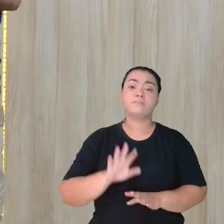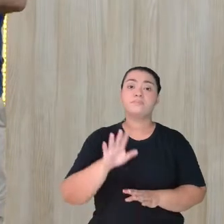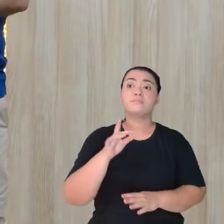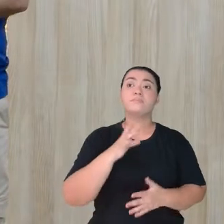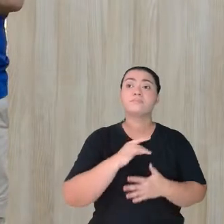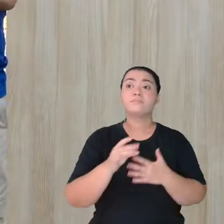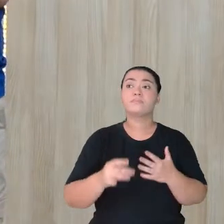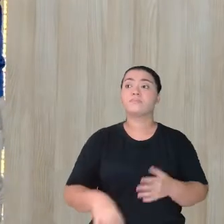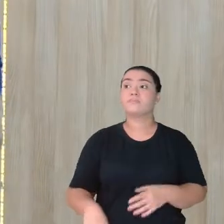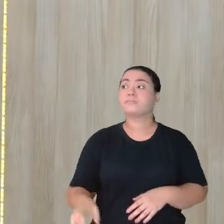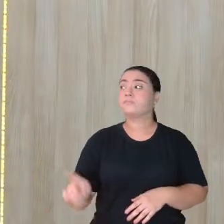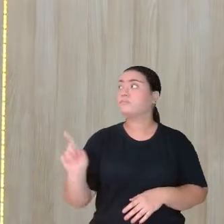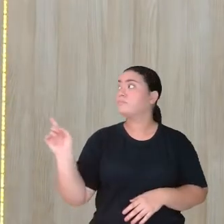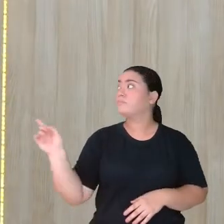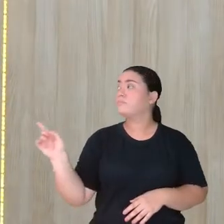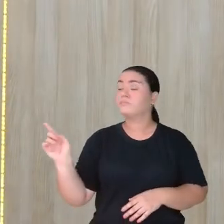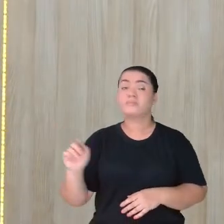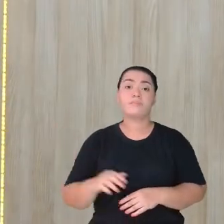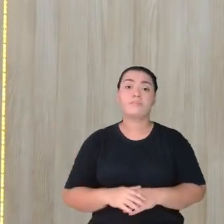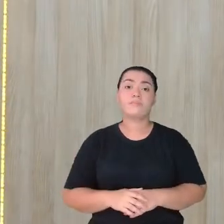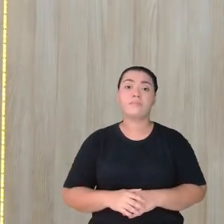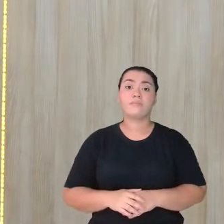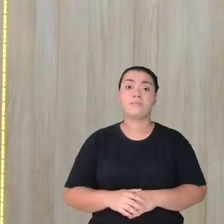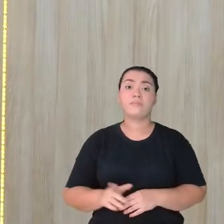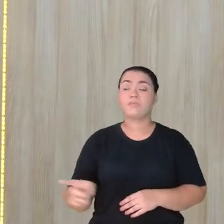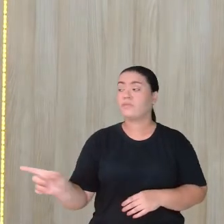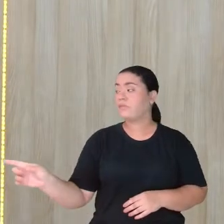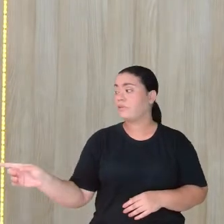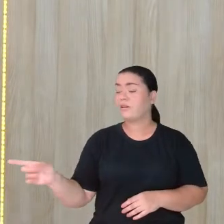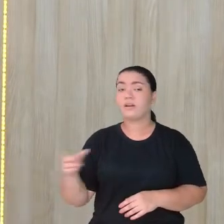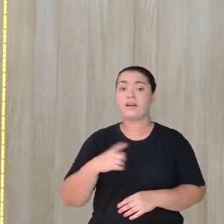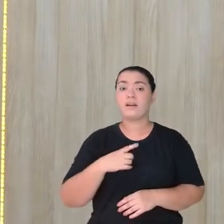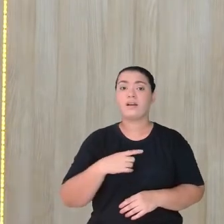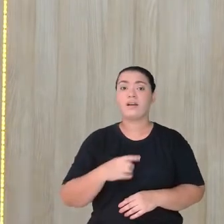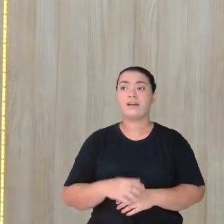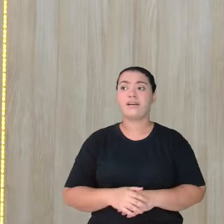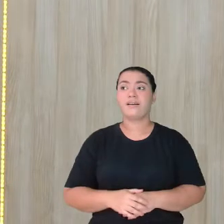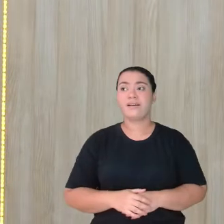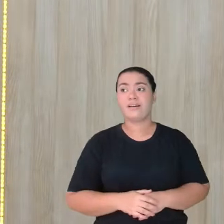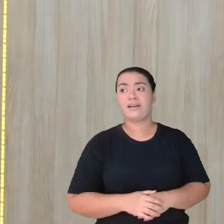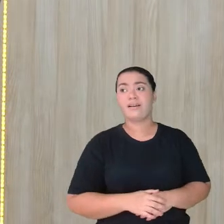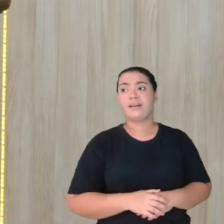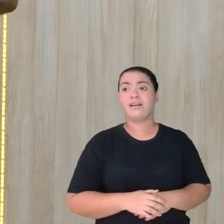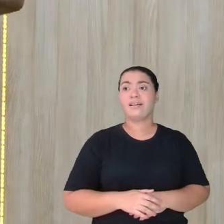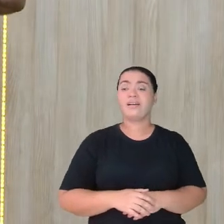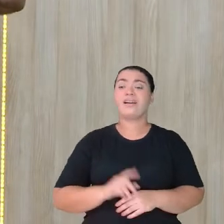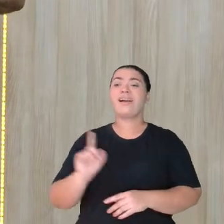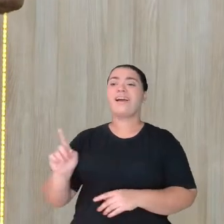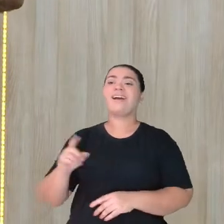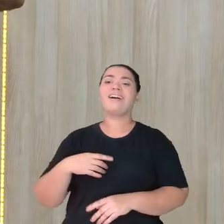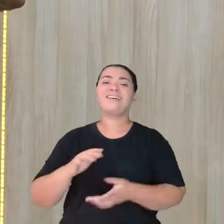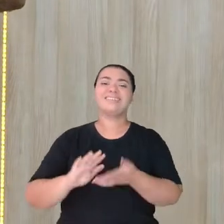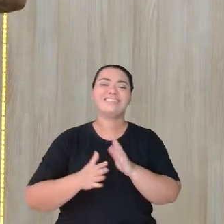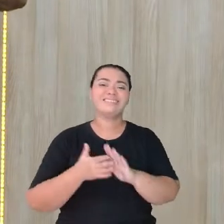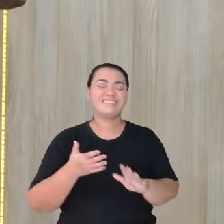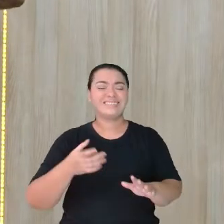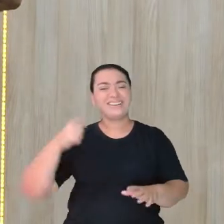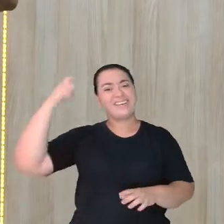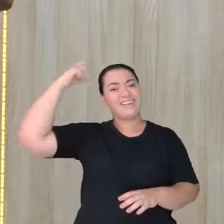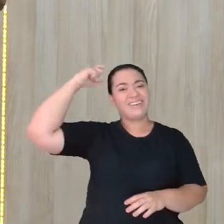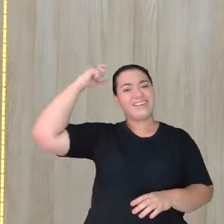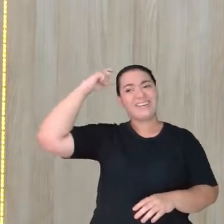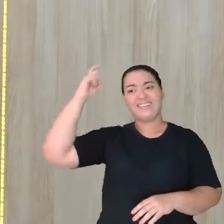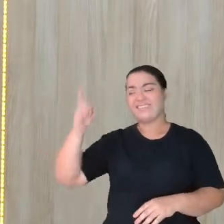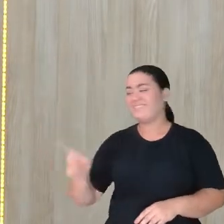está aqui, ó, no cantinho da tela aqui, ó, meu amigo Paul. Esse Billy Boy, ele